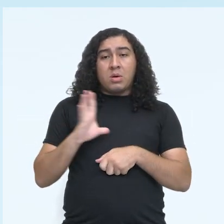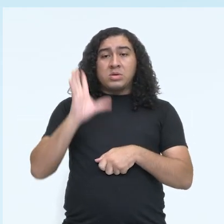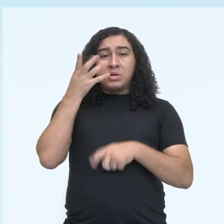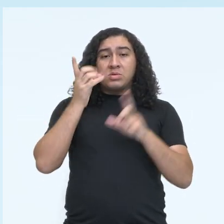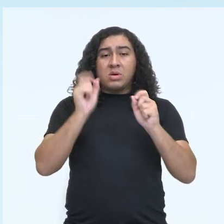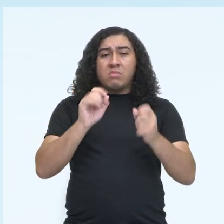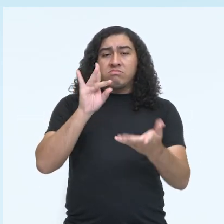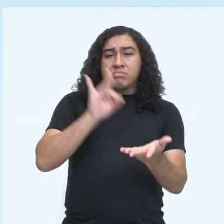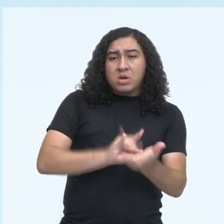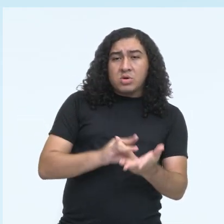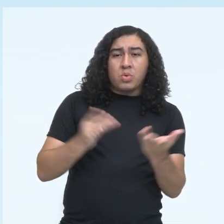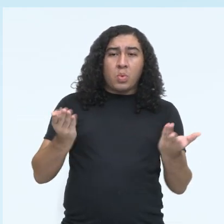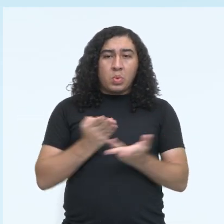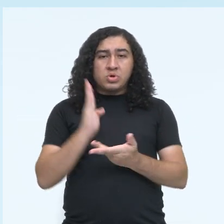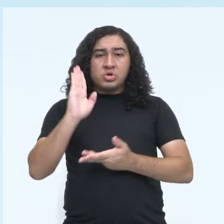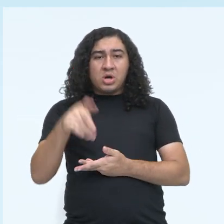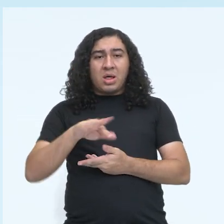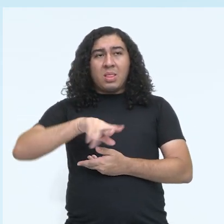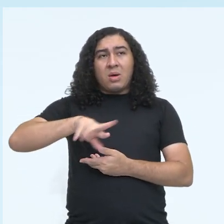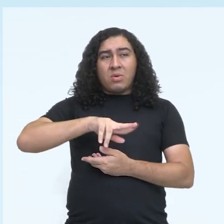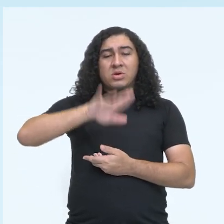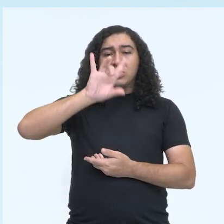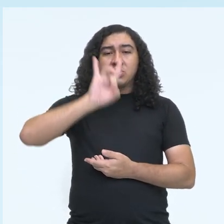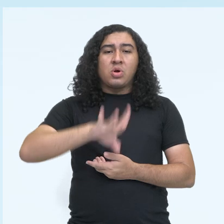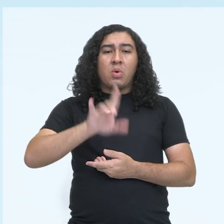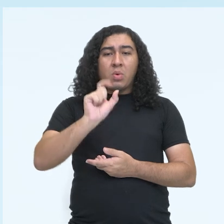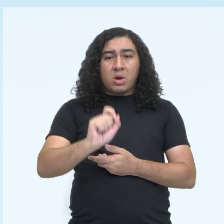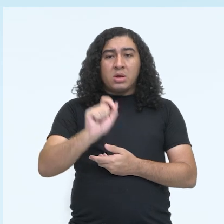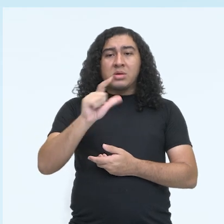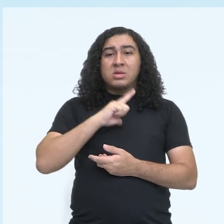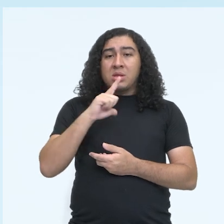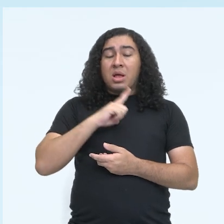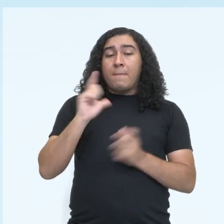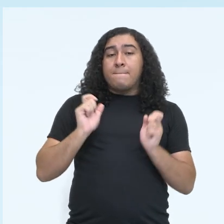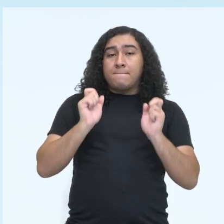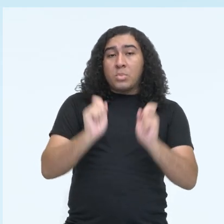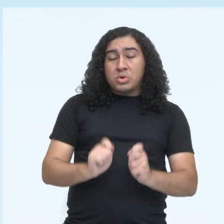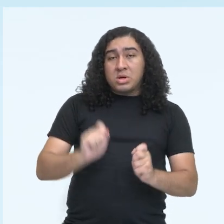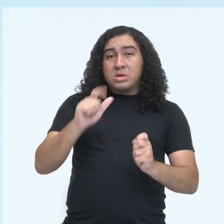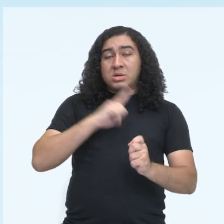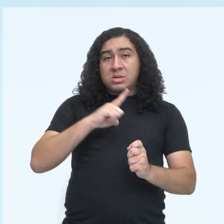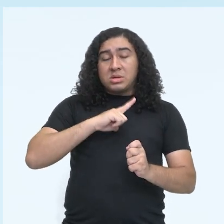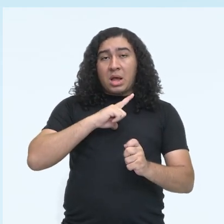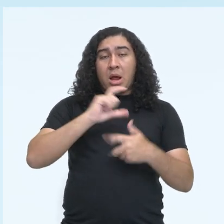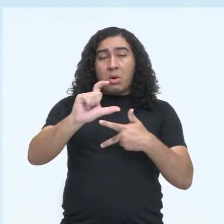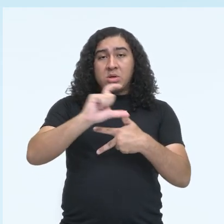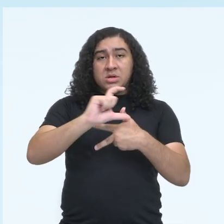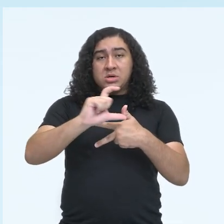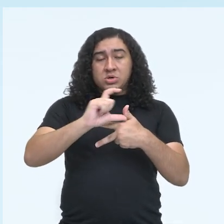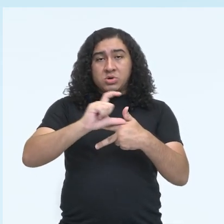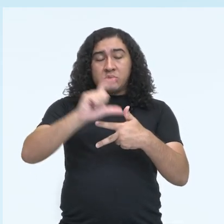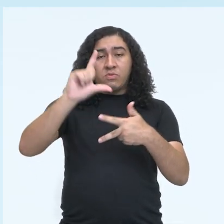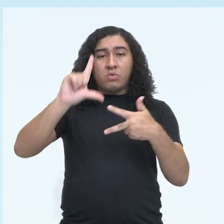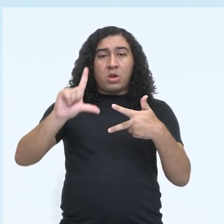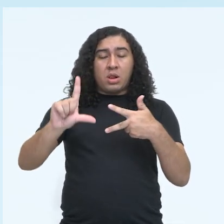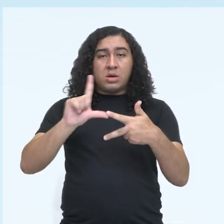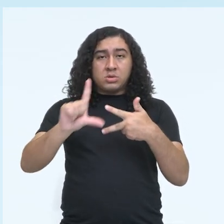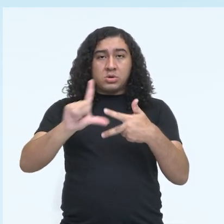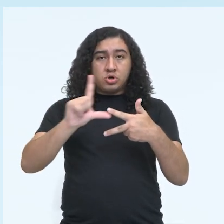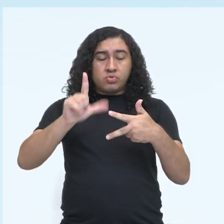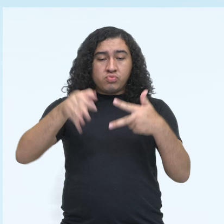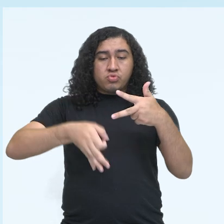de fato hoje já não são mais os poderes executivo, legislativo